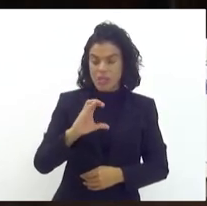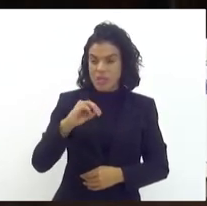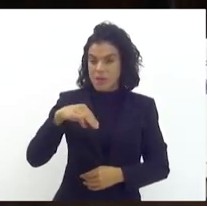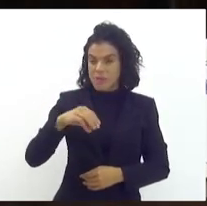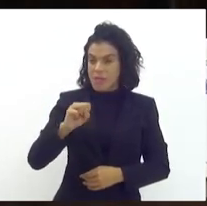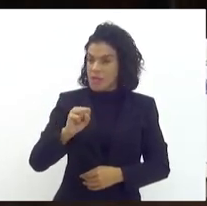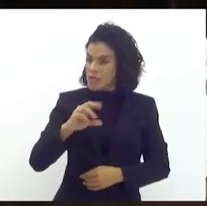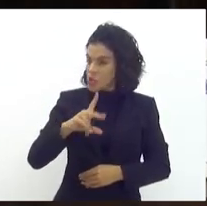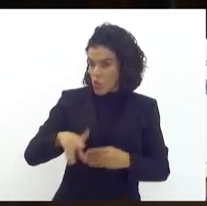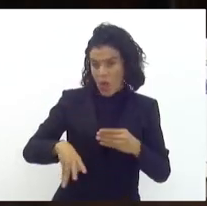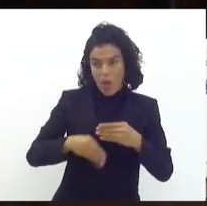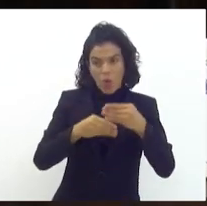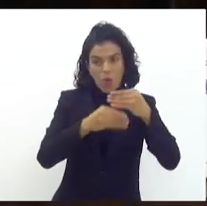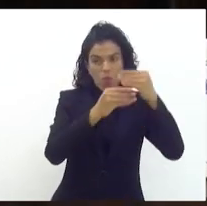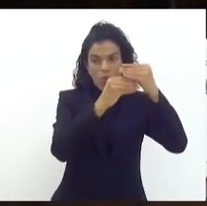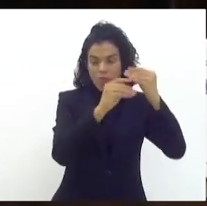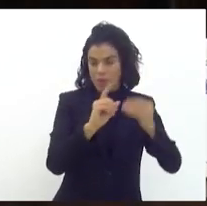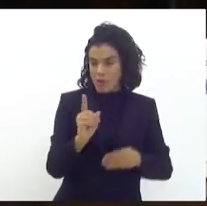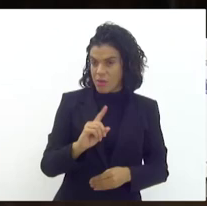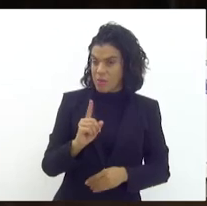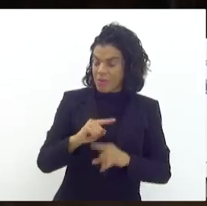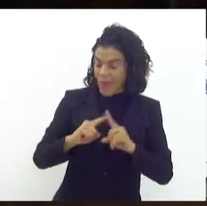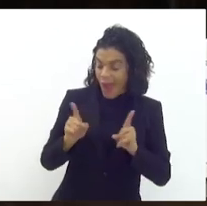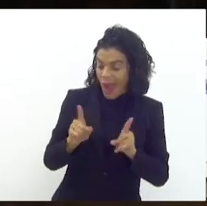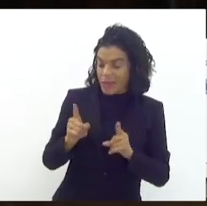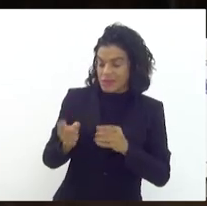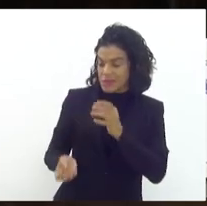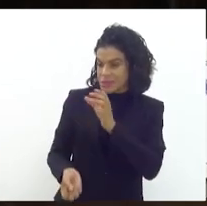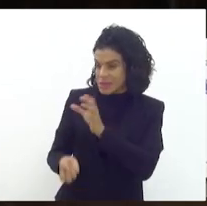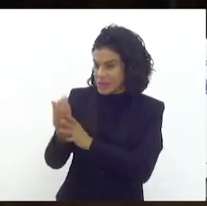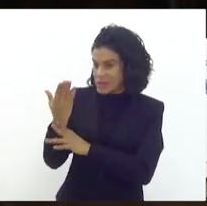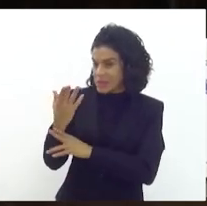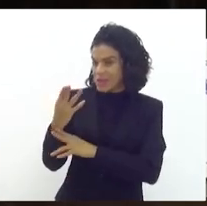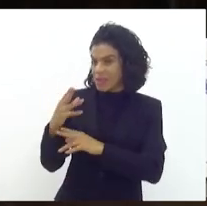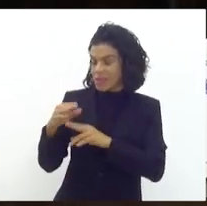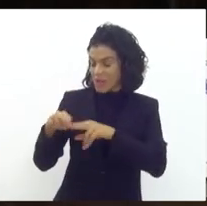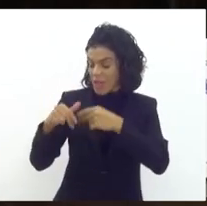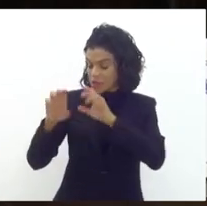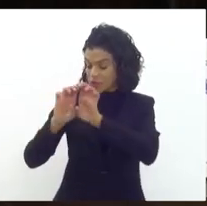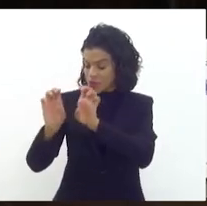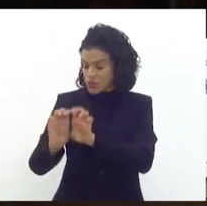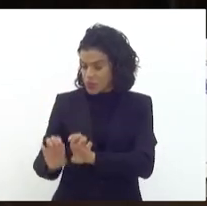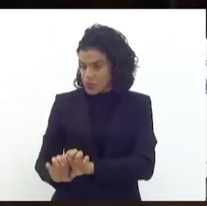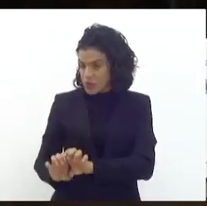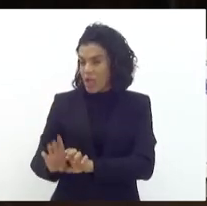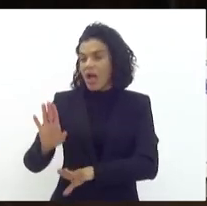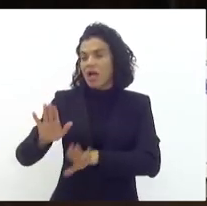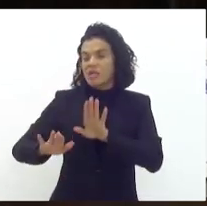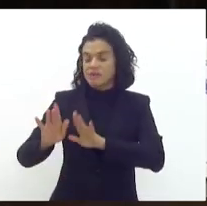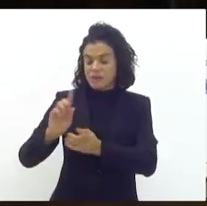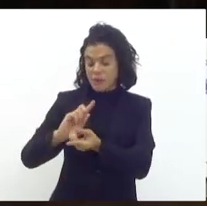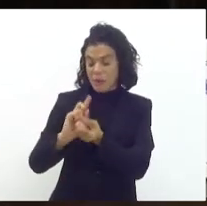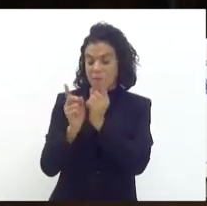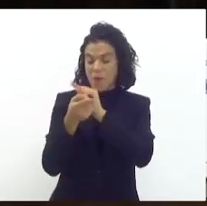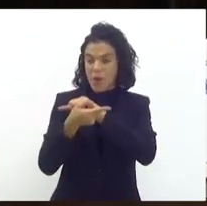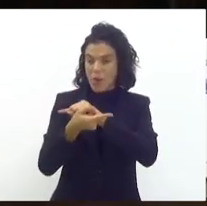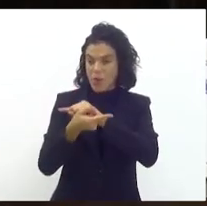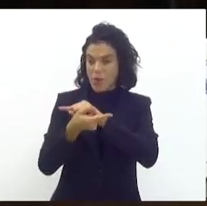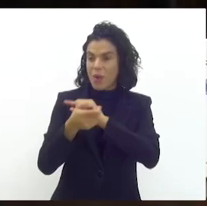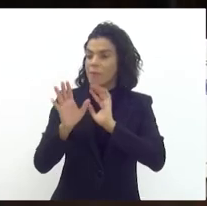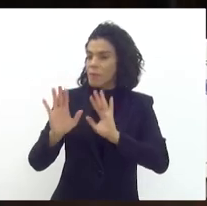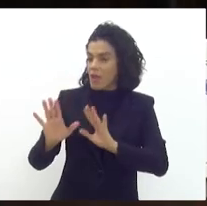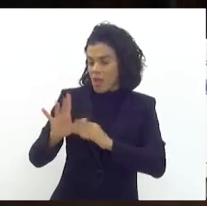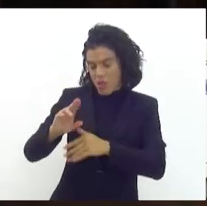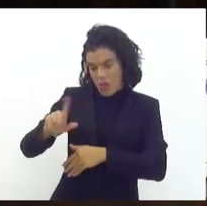não cumulativo apesar de que gerar em função da sua estrutura complexa muitas vezes distorções mas ele não